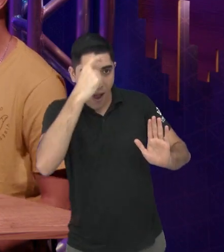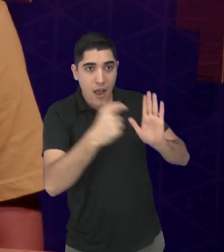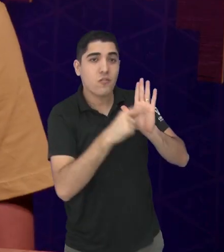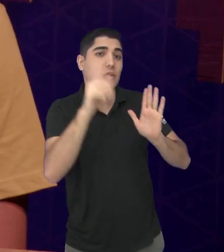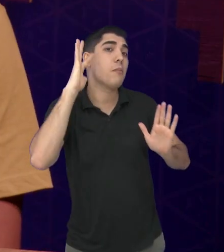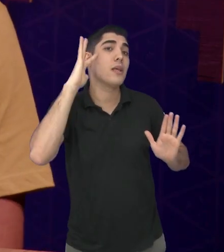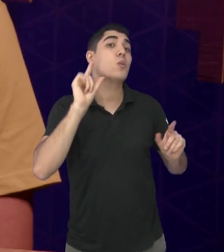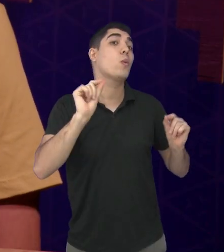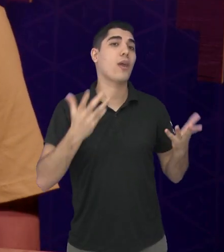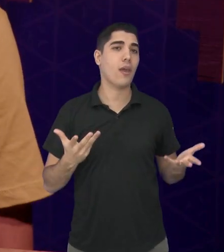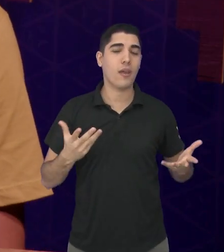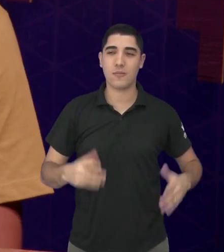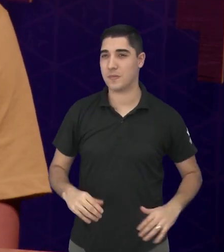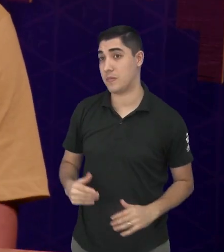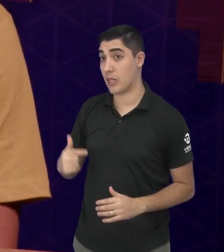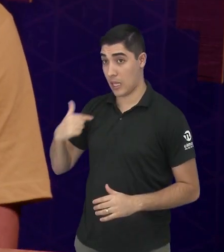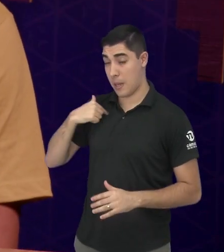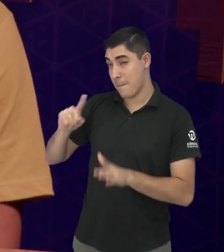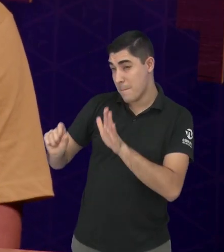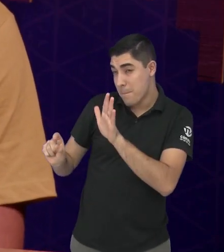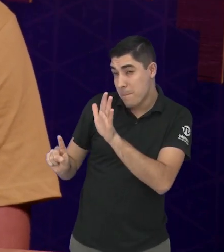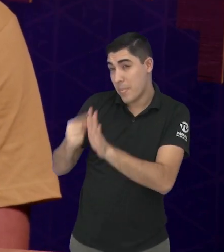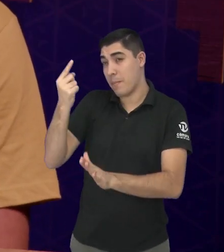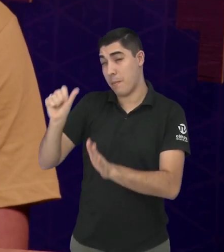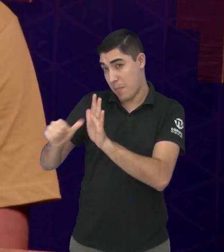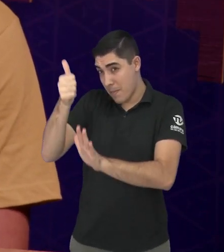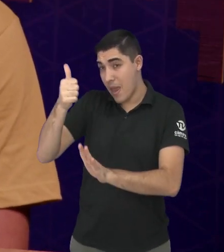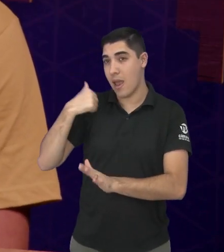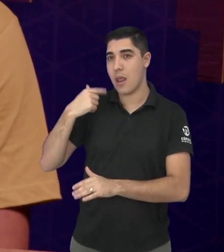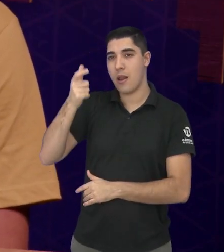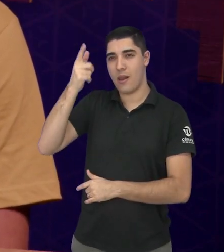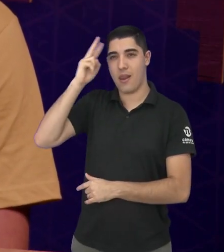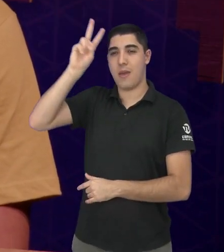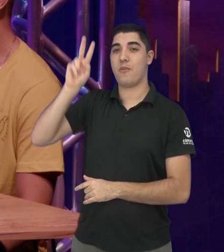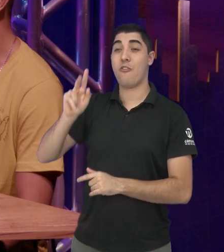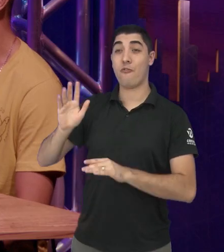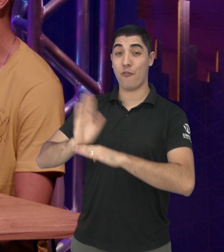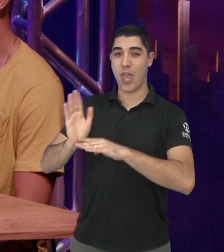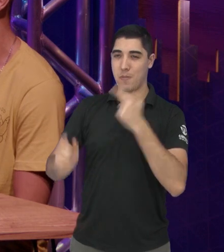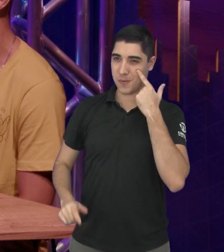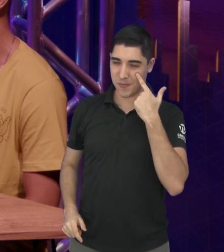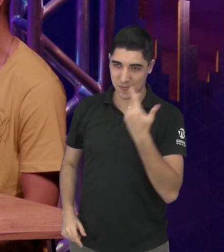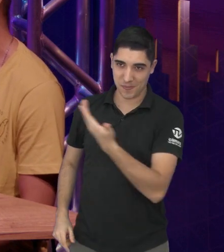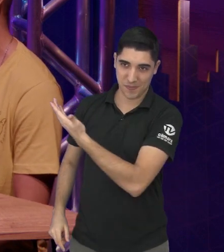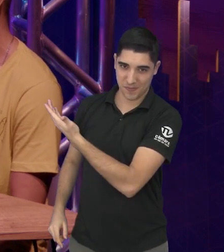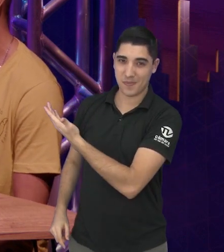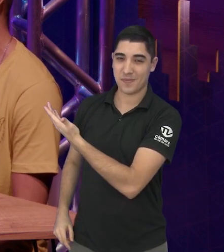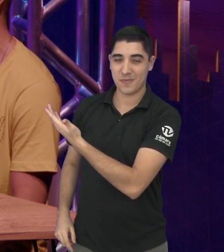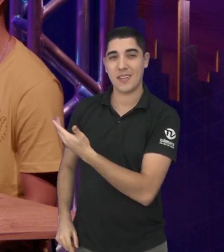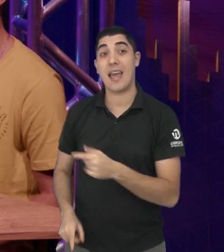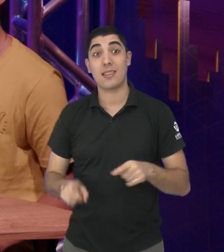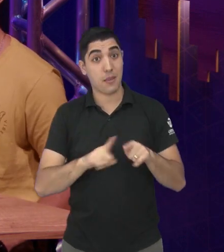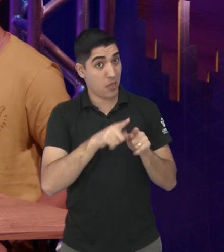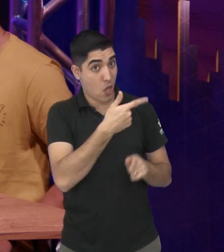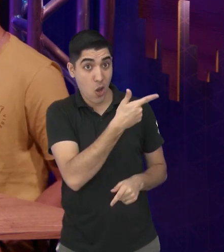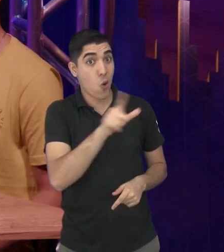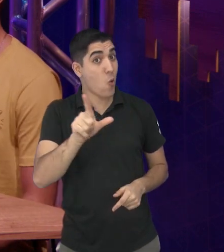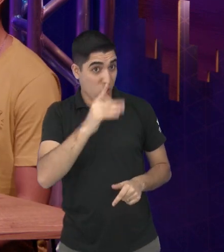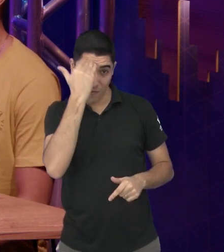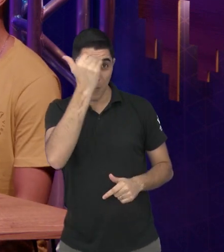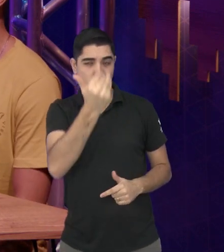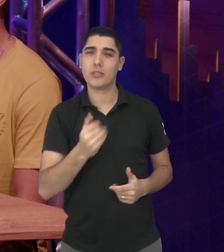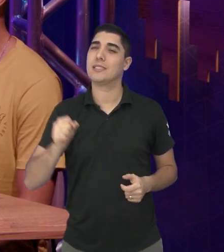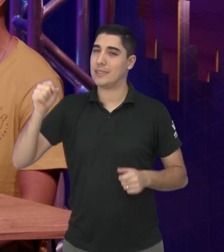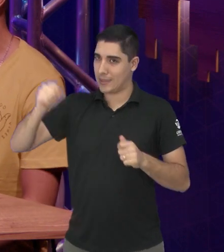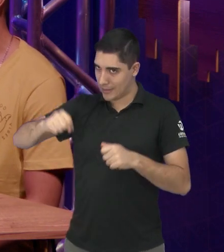coisa que vem na minha cabeça é Exterminador do Futuro. Outro clássico. Outro